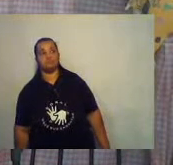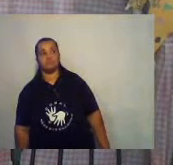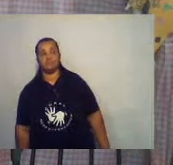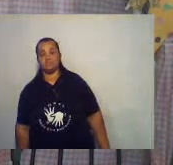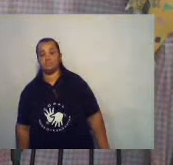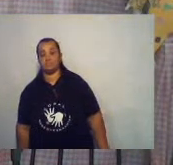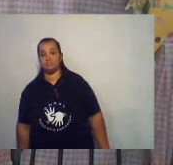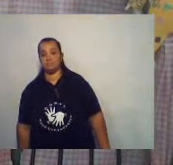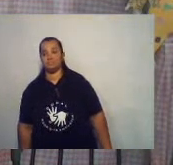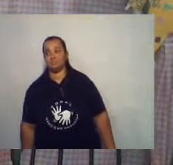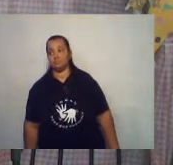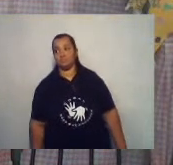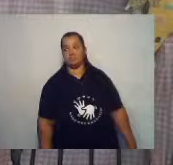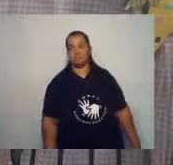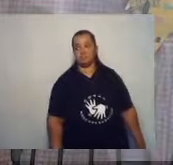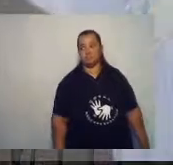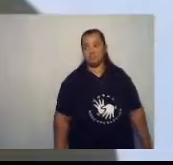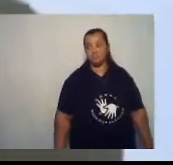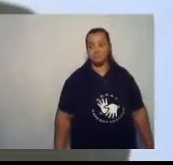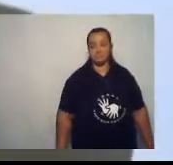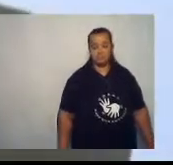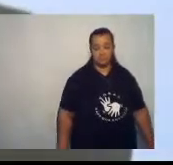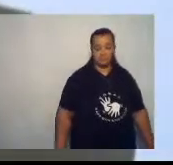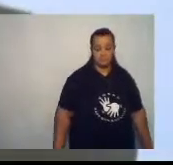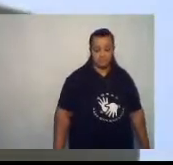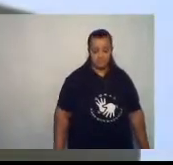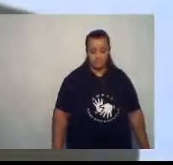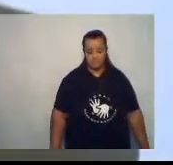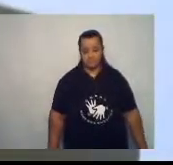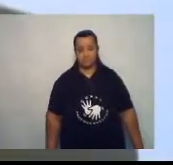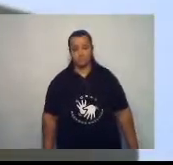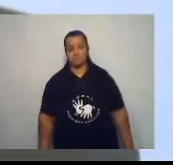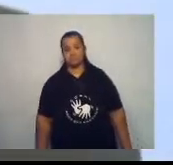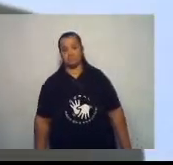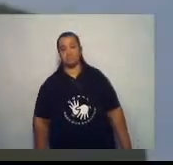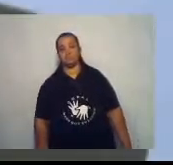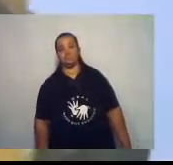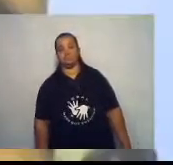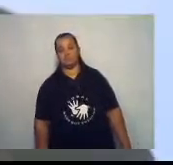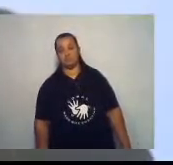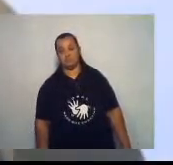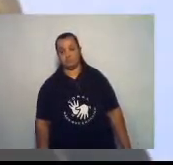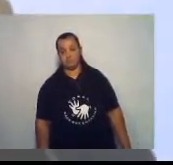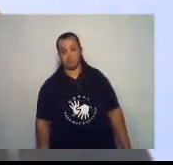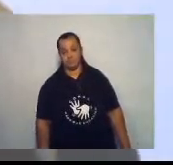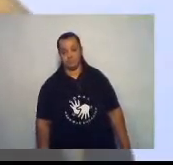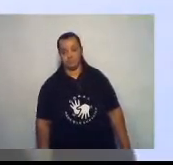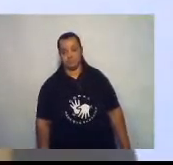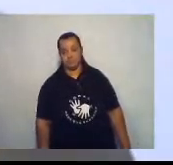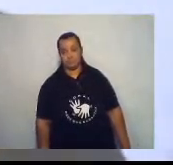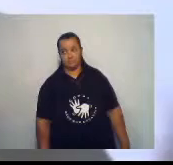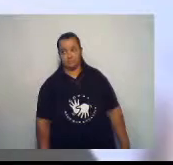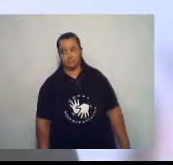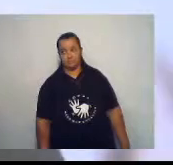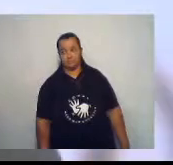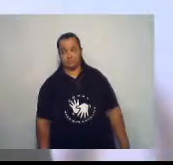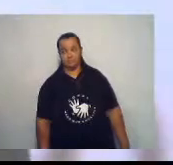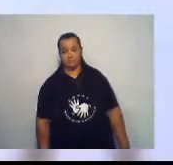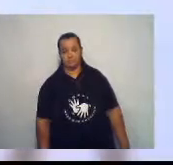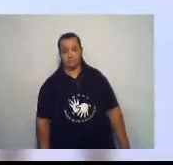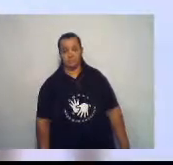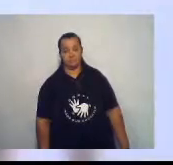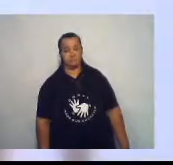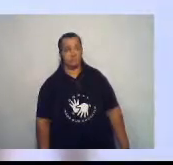alô aí embaixo da live do Facebook. Dá para curtir, dá para mandar coração e também dá para mandar sua mensagem, tá bom? A gente está acompanhando aqui também e